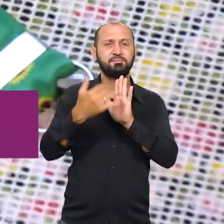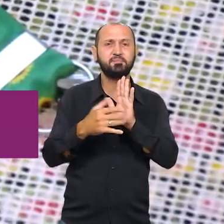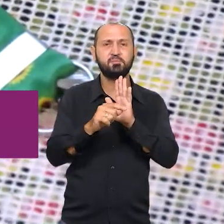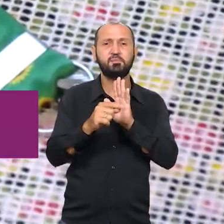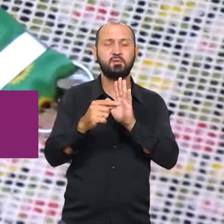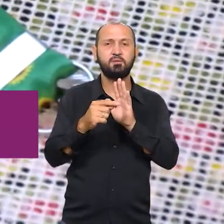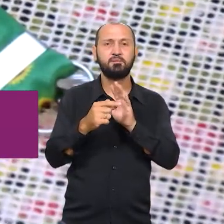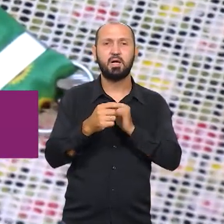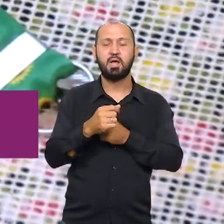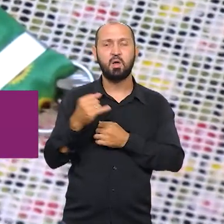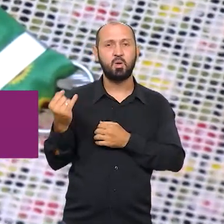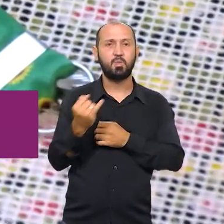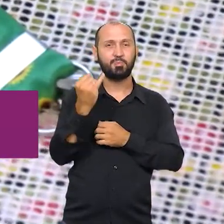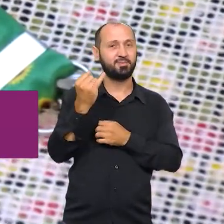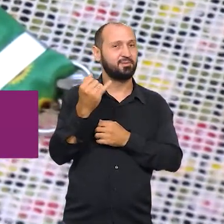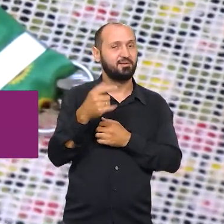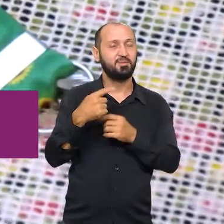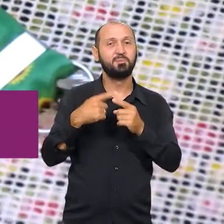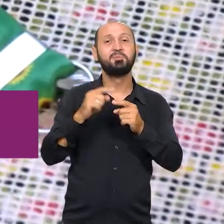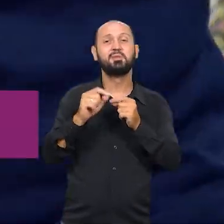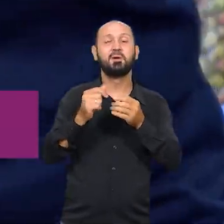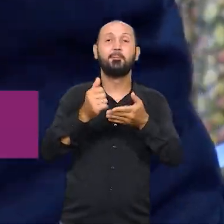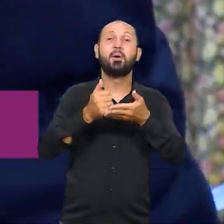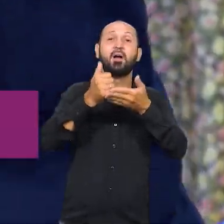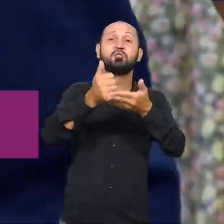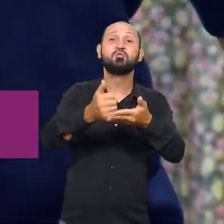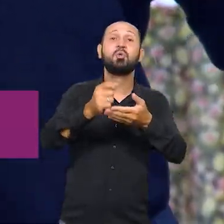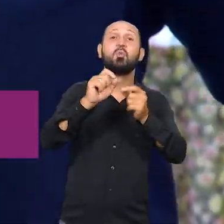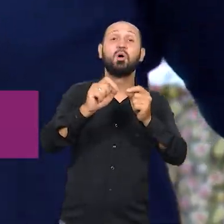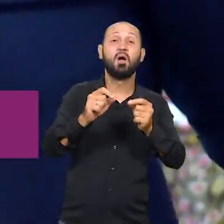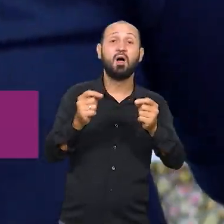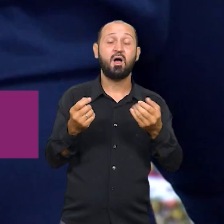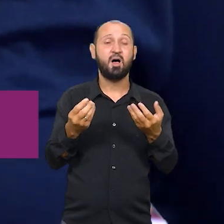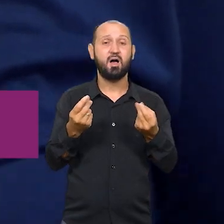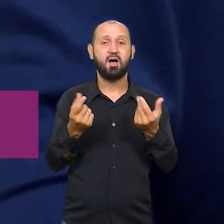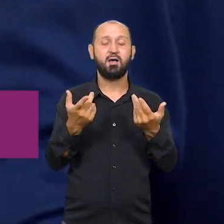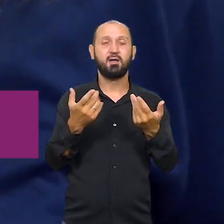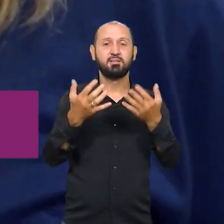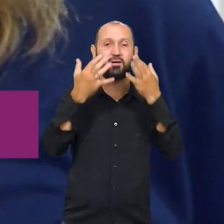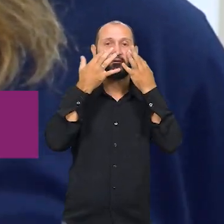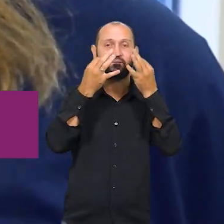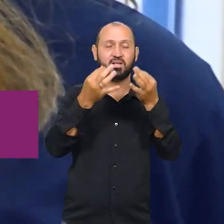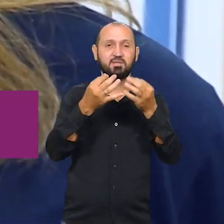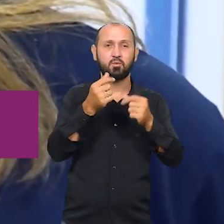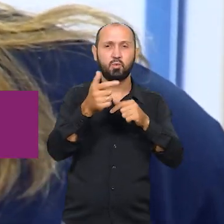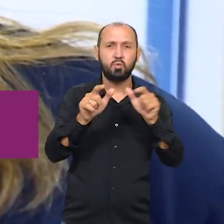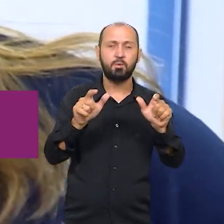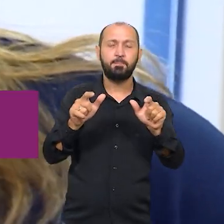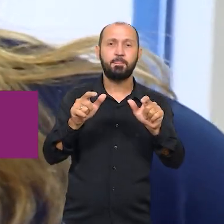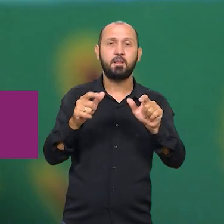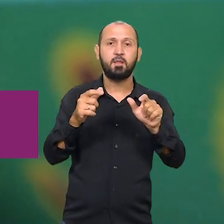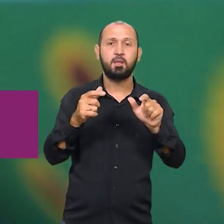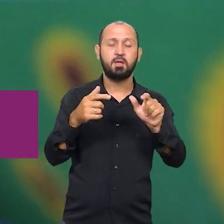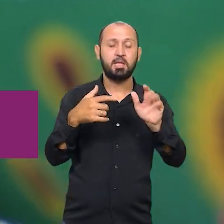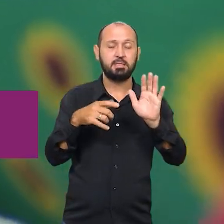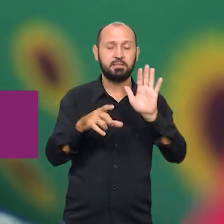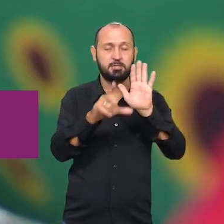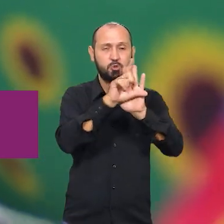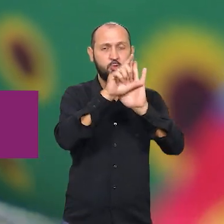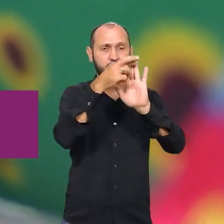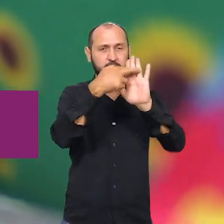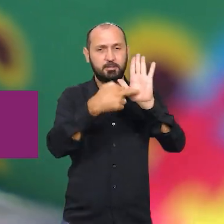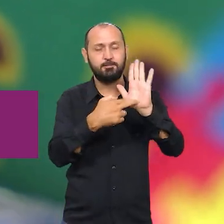de suma importância também, por trazer essa visão em relação às outras, e o cumprimento dessas outras,